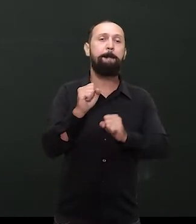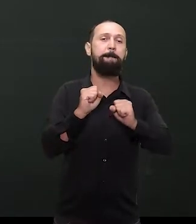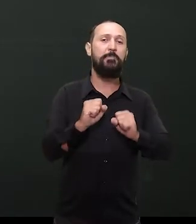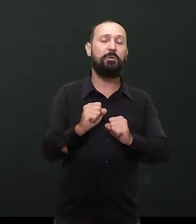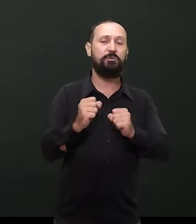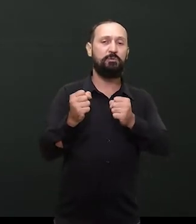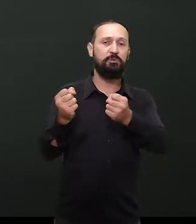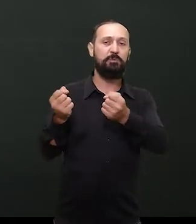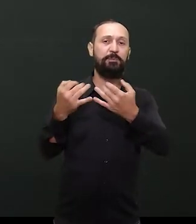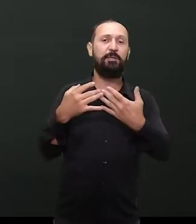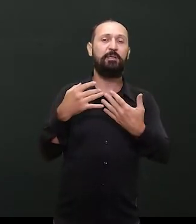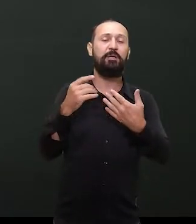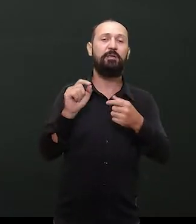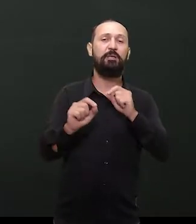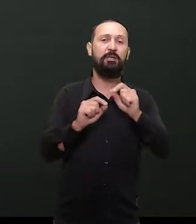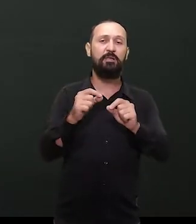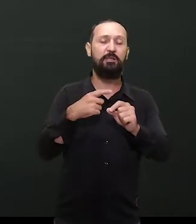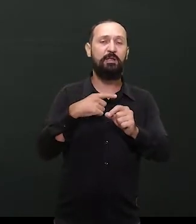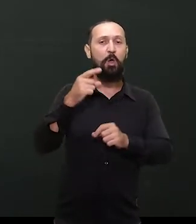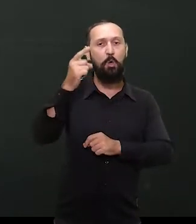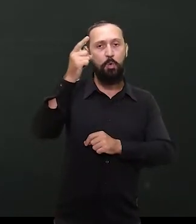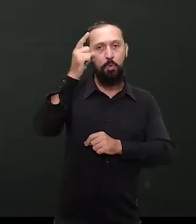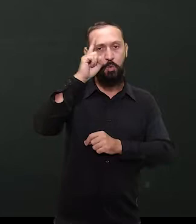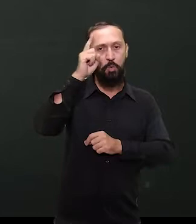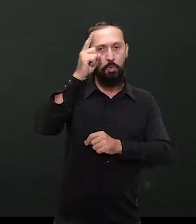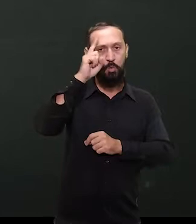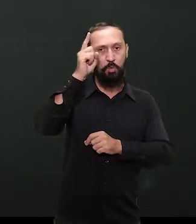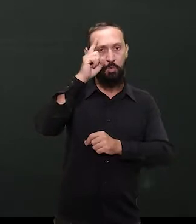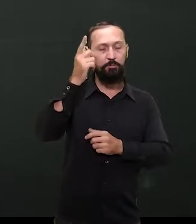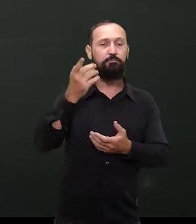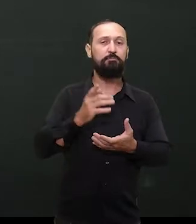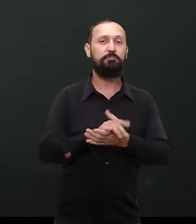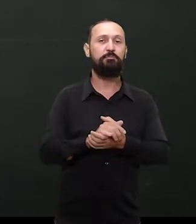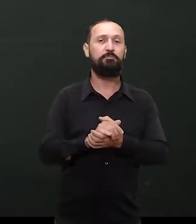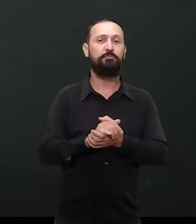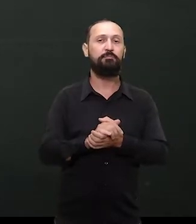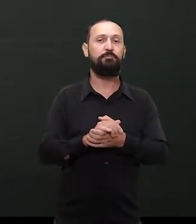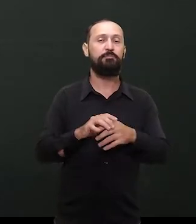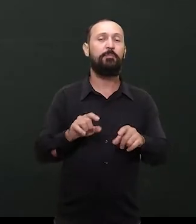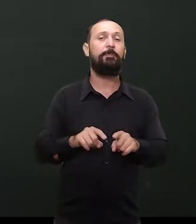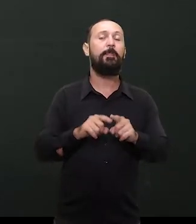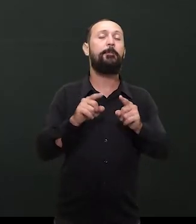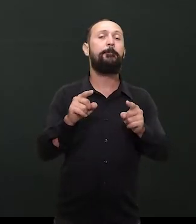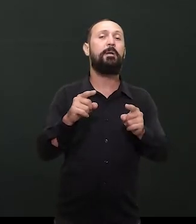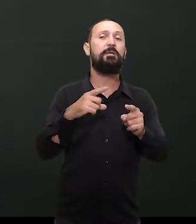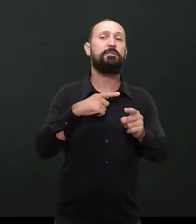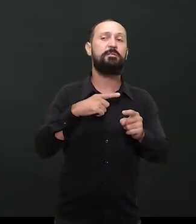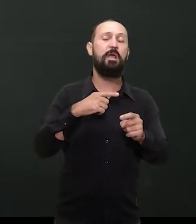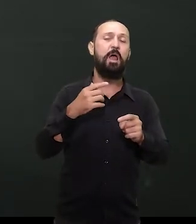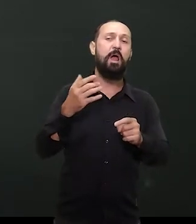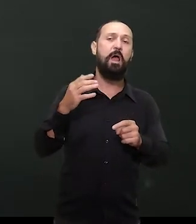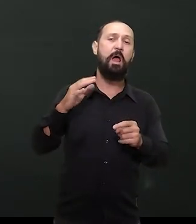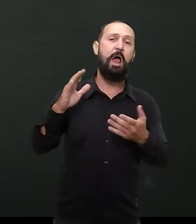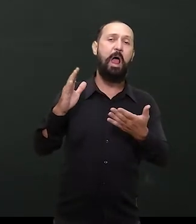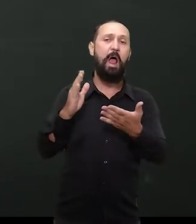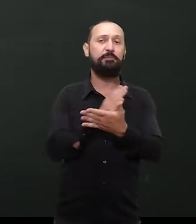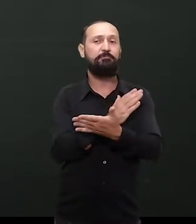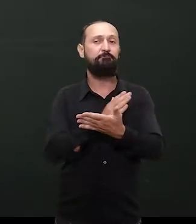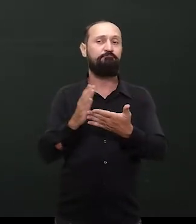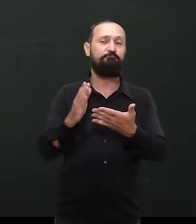posso dizer para você que tenha todo dia né mas que tem crescido